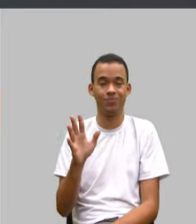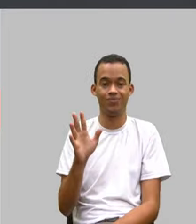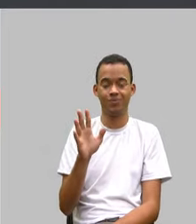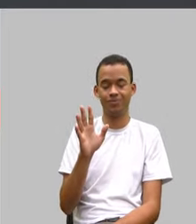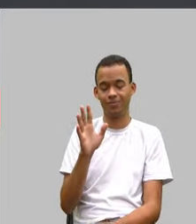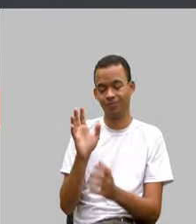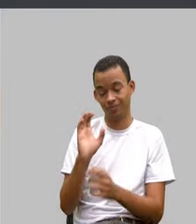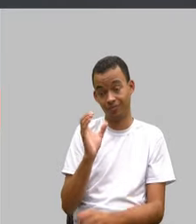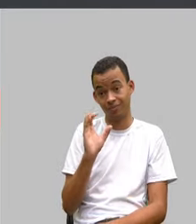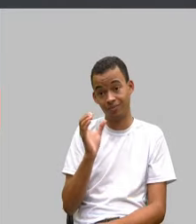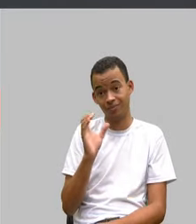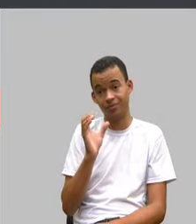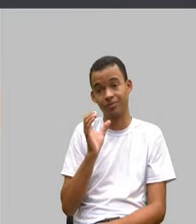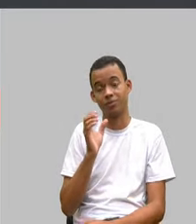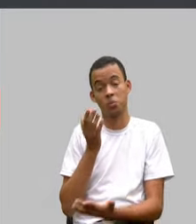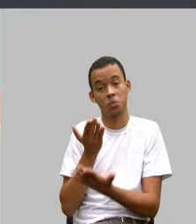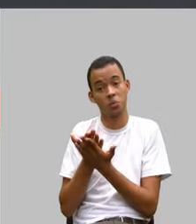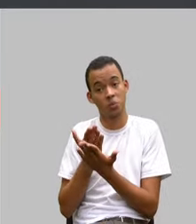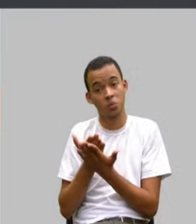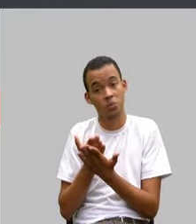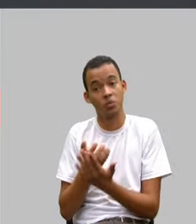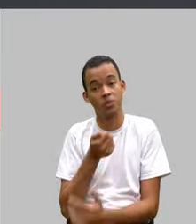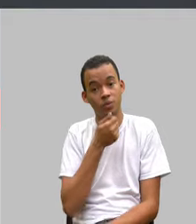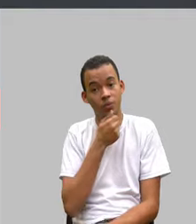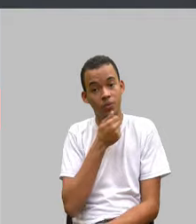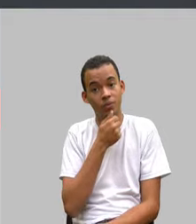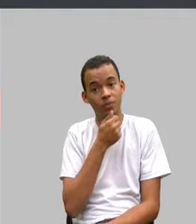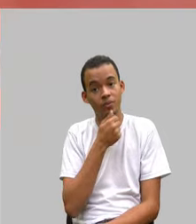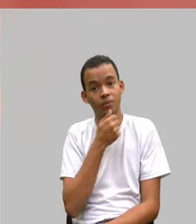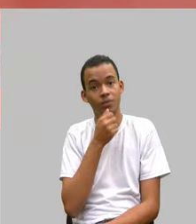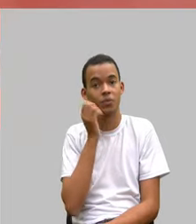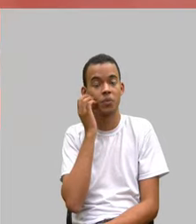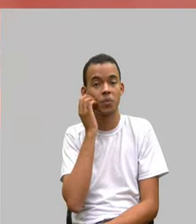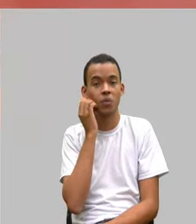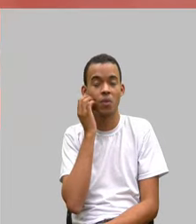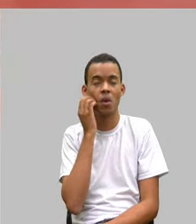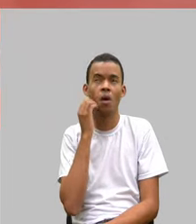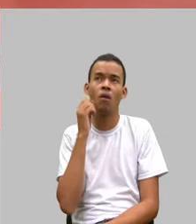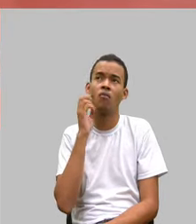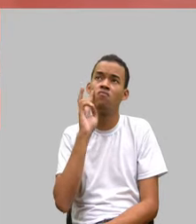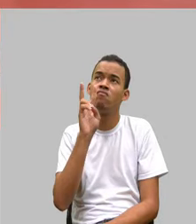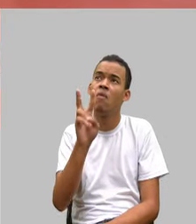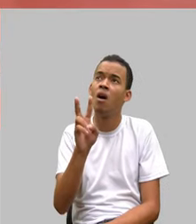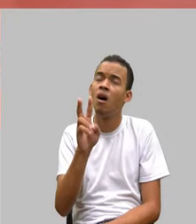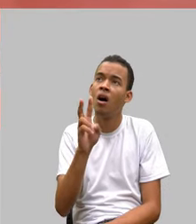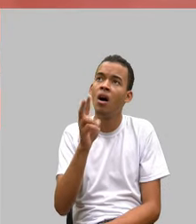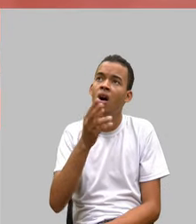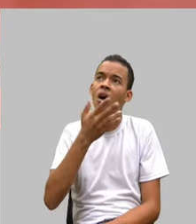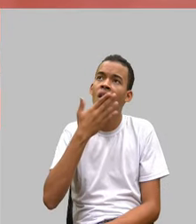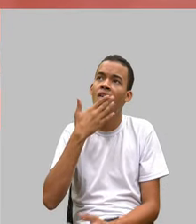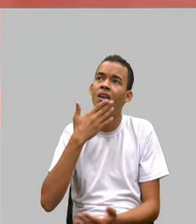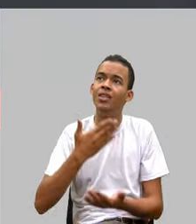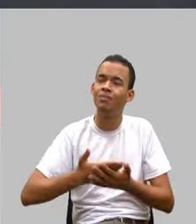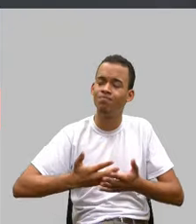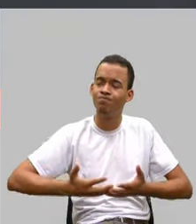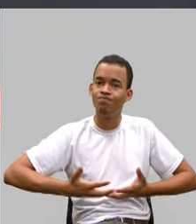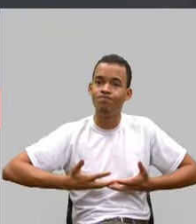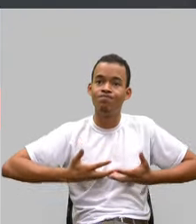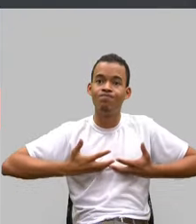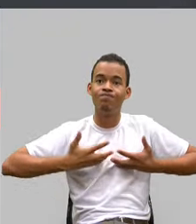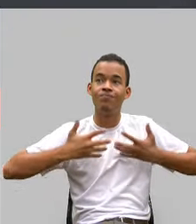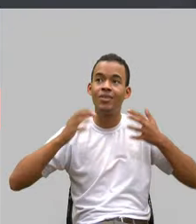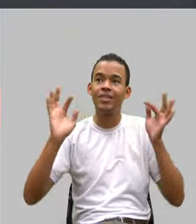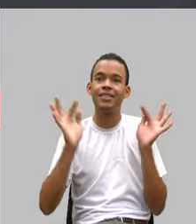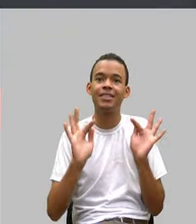aquilo me deixou eu eu fiquei como se eu tivesse tomado uma injeção de ânimo falei meu Deus eu descobri um